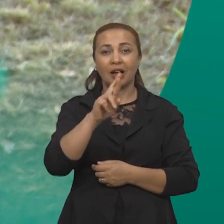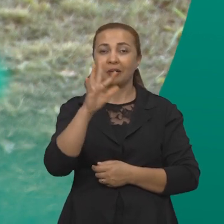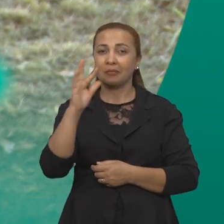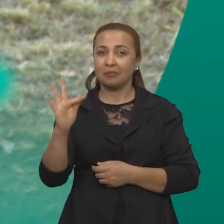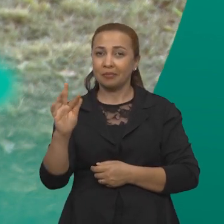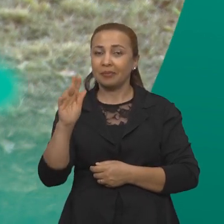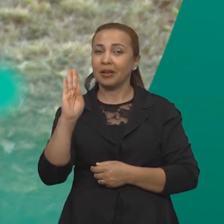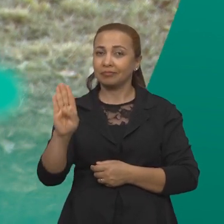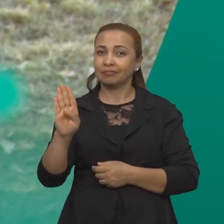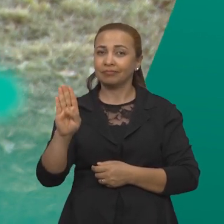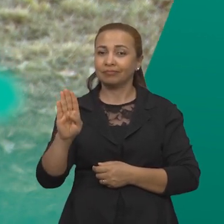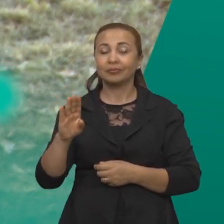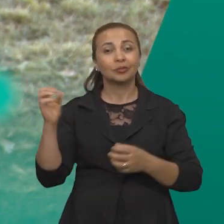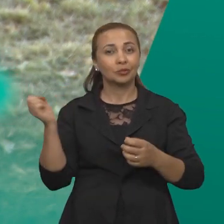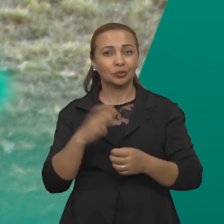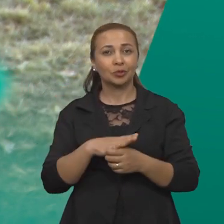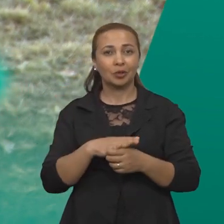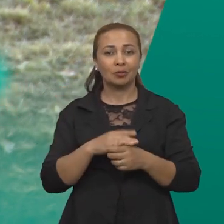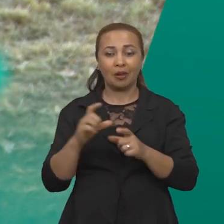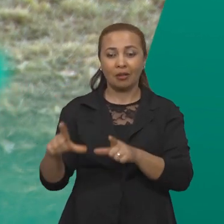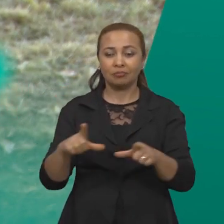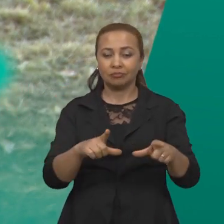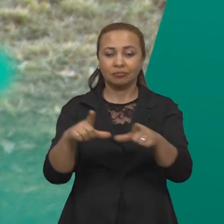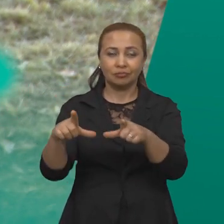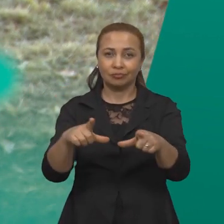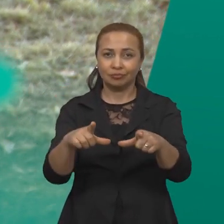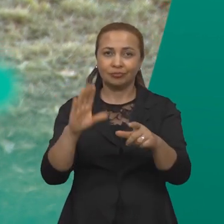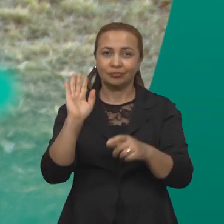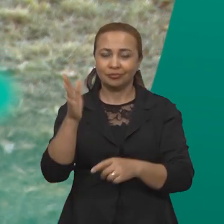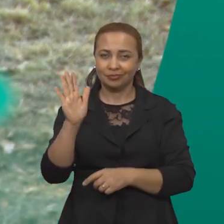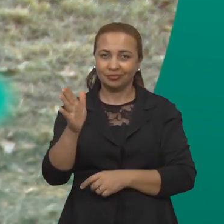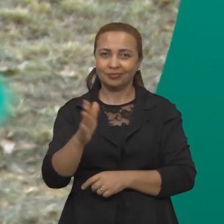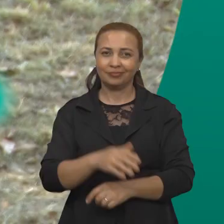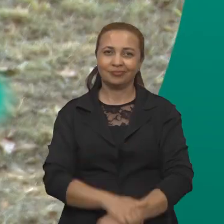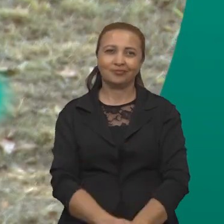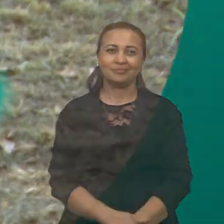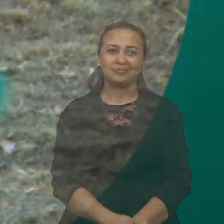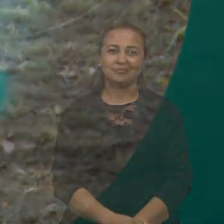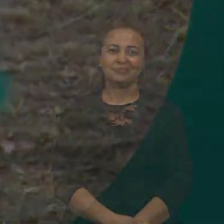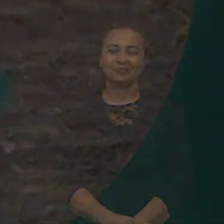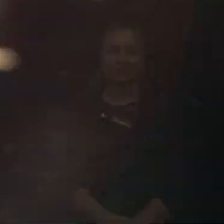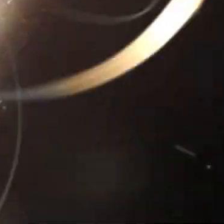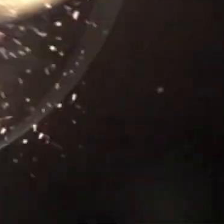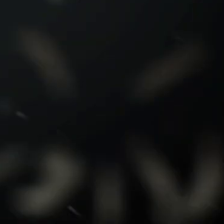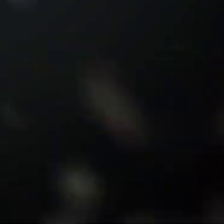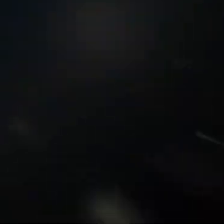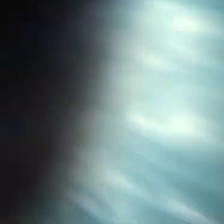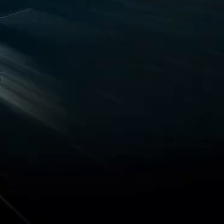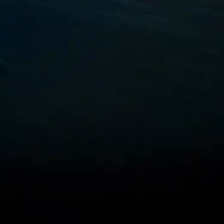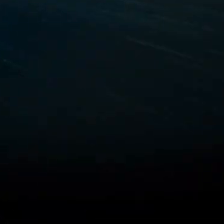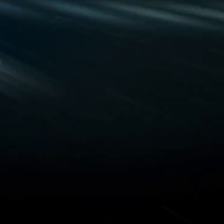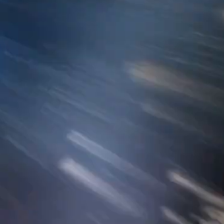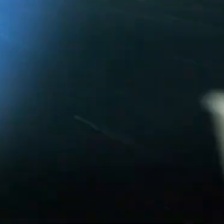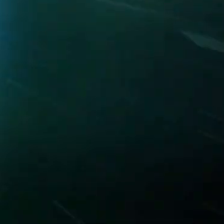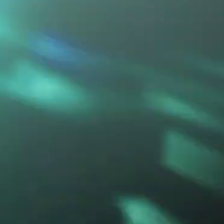do Recôncavo da Bahia inovam na criação do piso tátil. É já já!